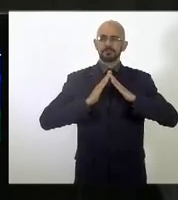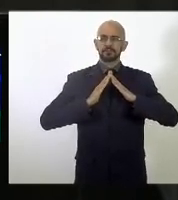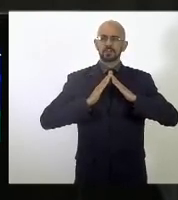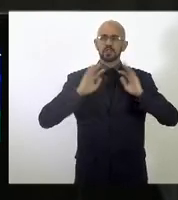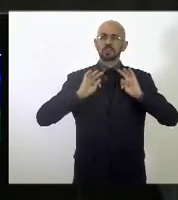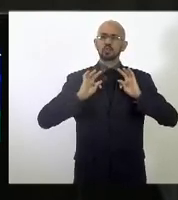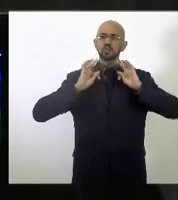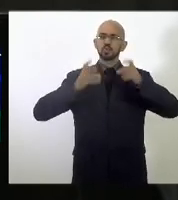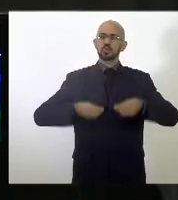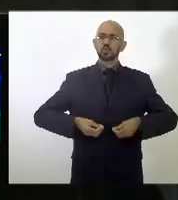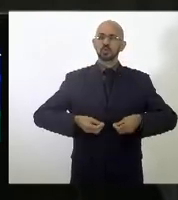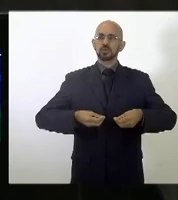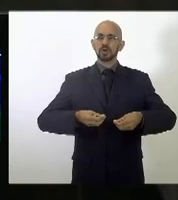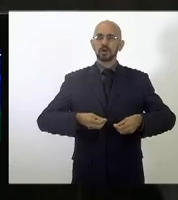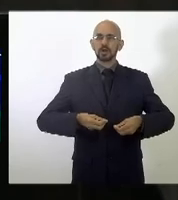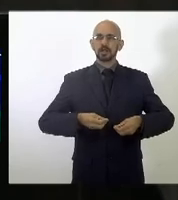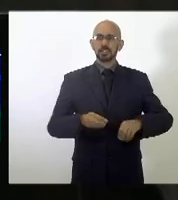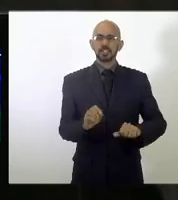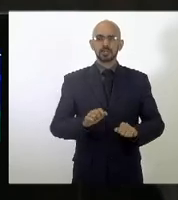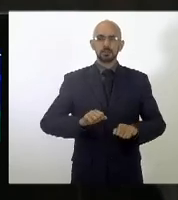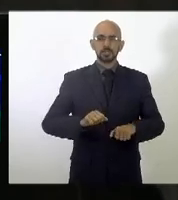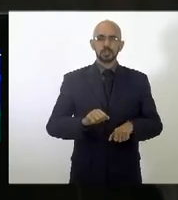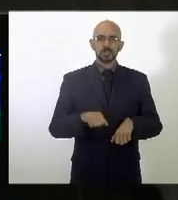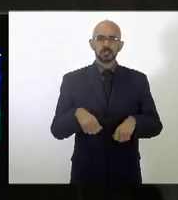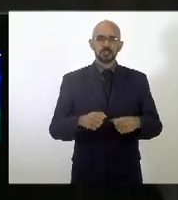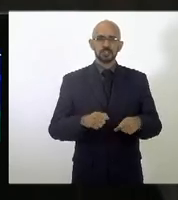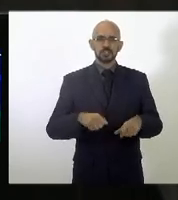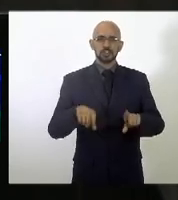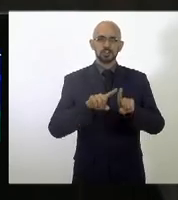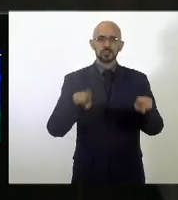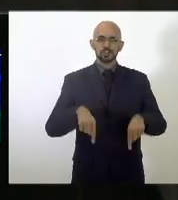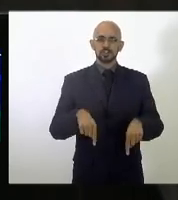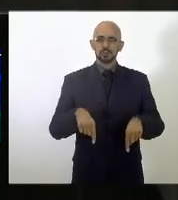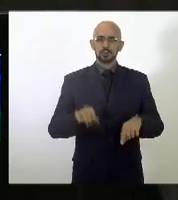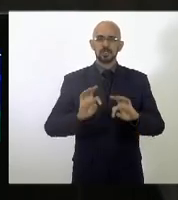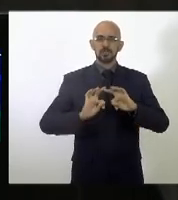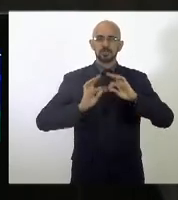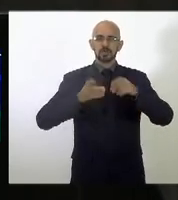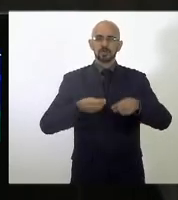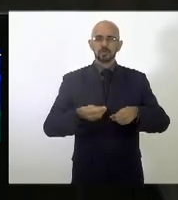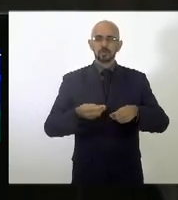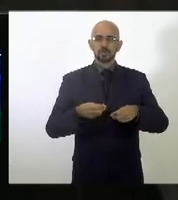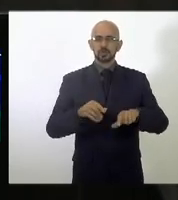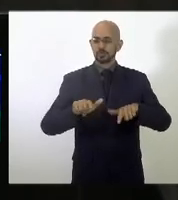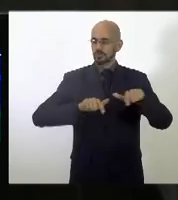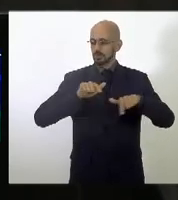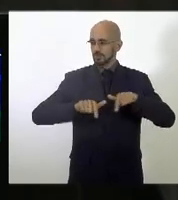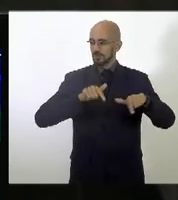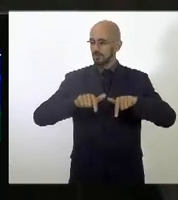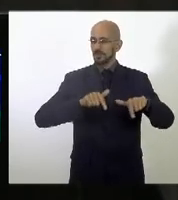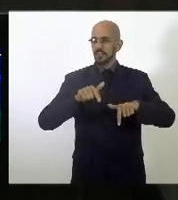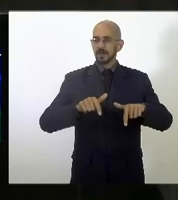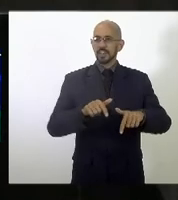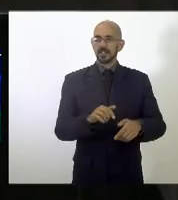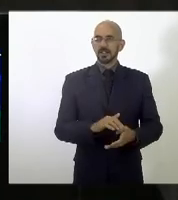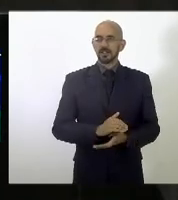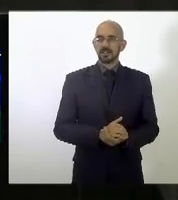todos os servidores, todos aqueles que trabalharam nesses últimos